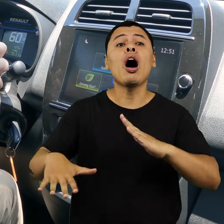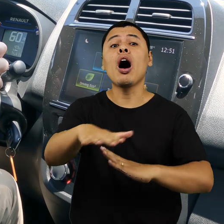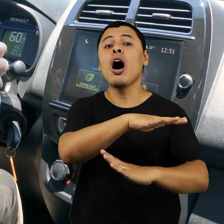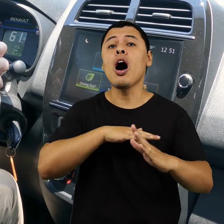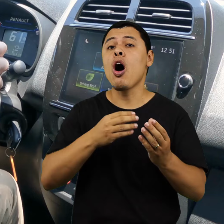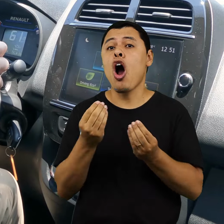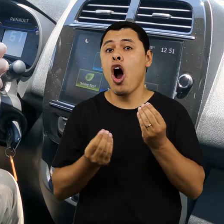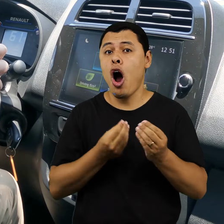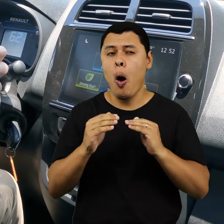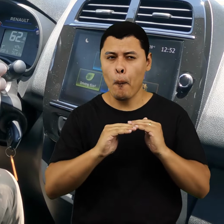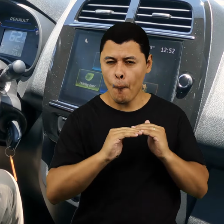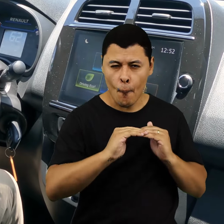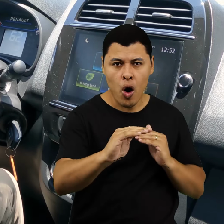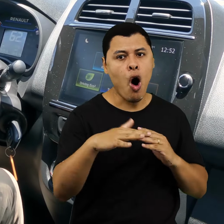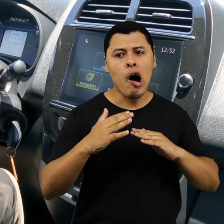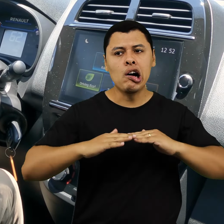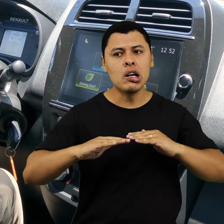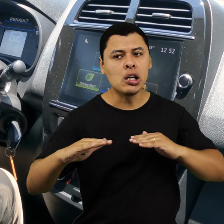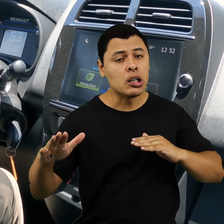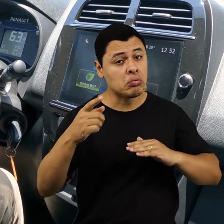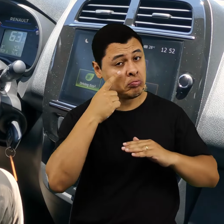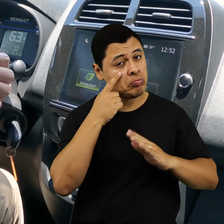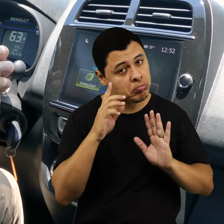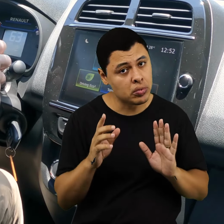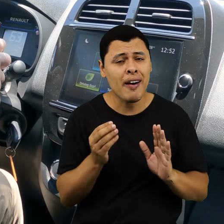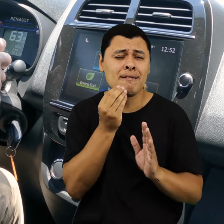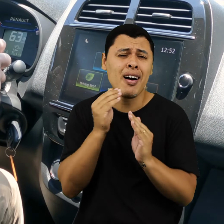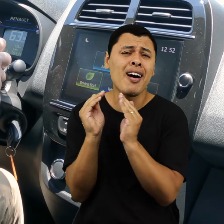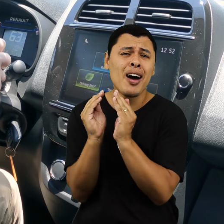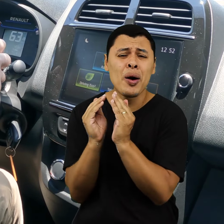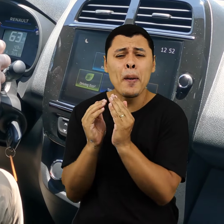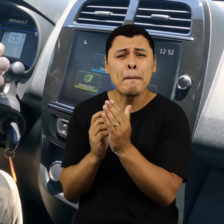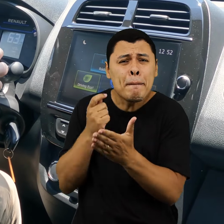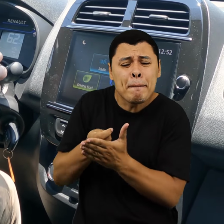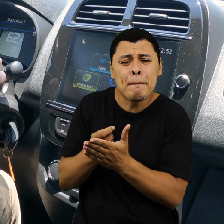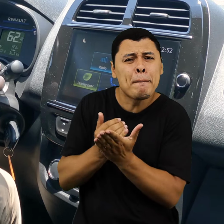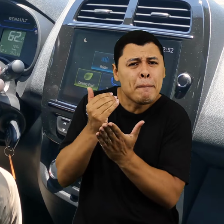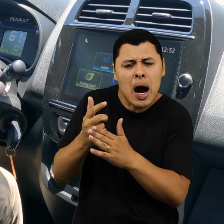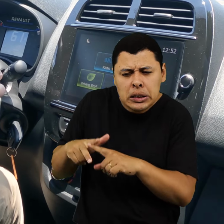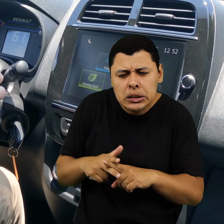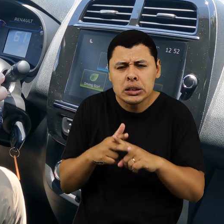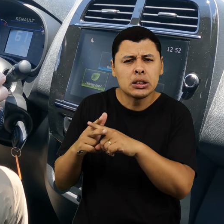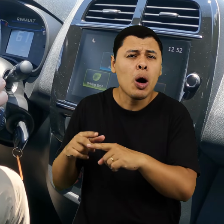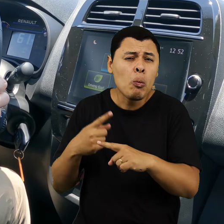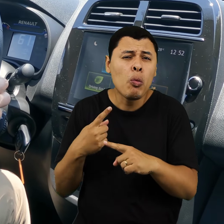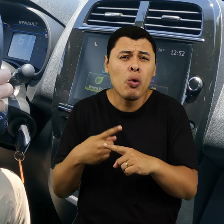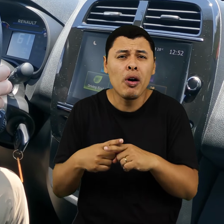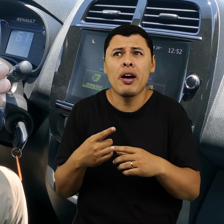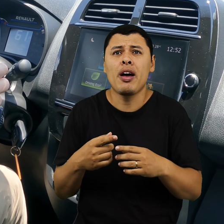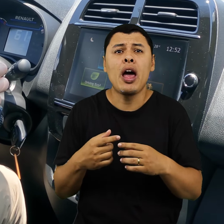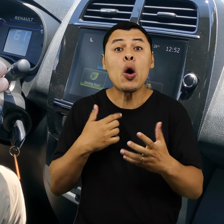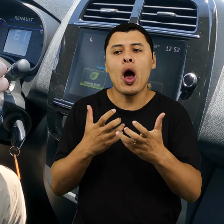E acho que esse que é um ponto que a Renault poderia ter investido mais, porque esse é um carro que está aí para resolver a situação, vamos dizer assim, de um